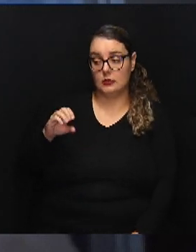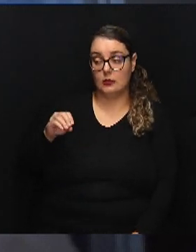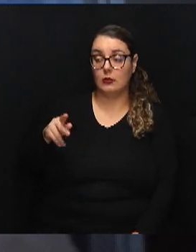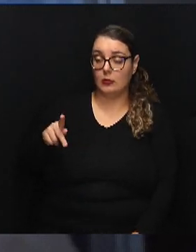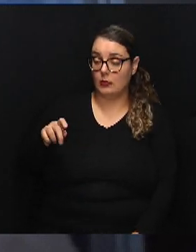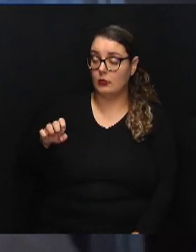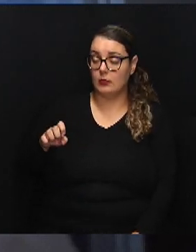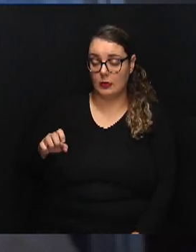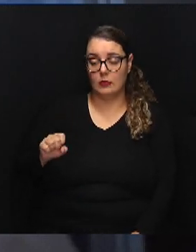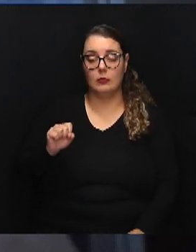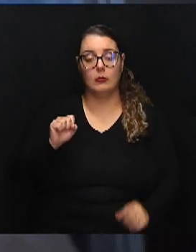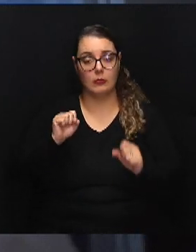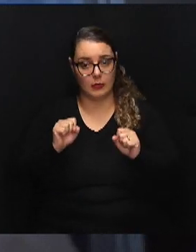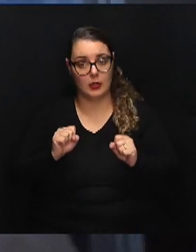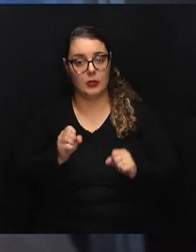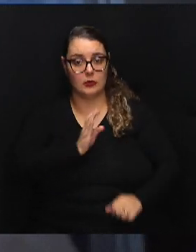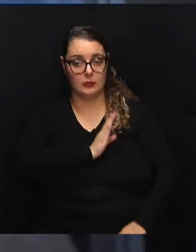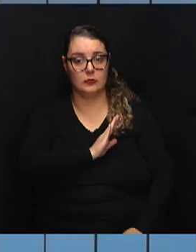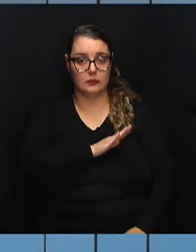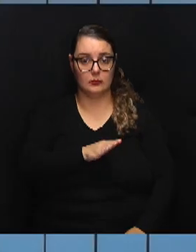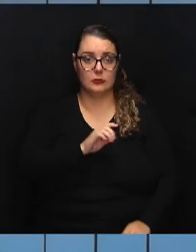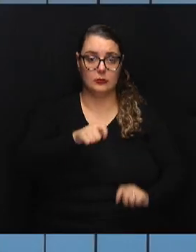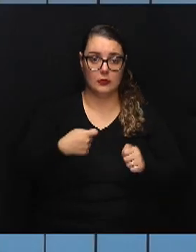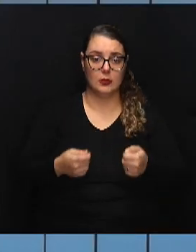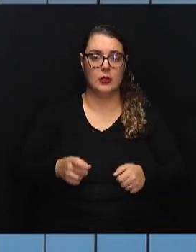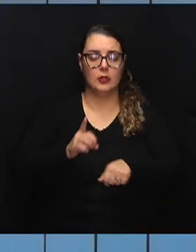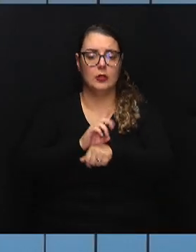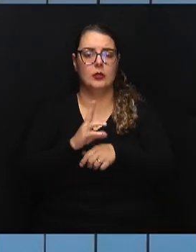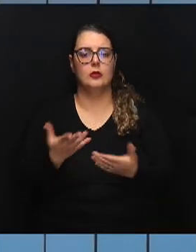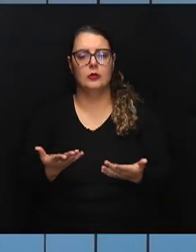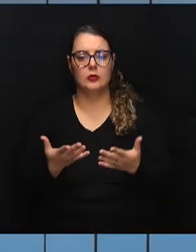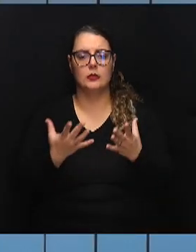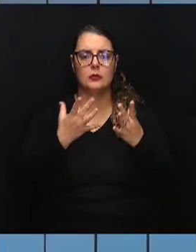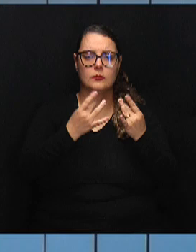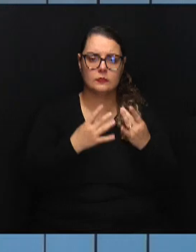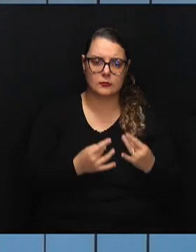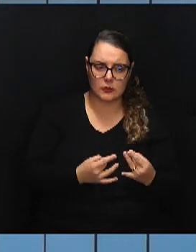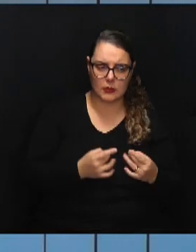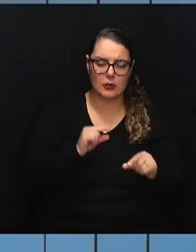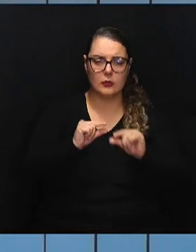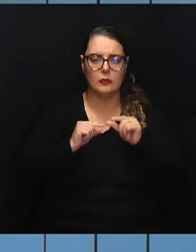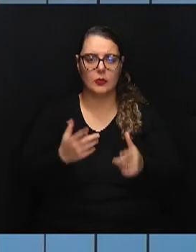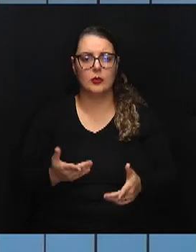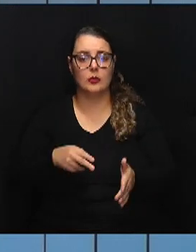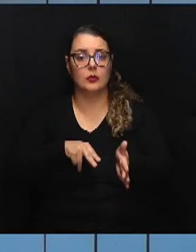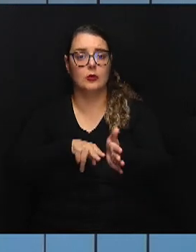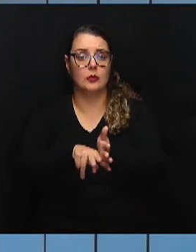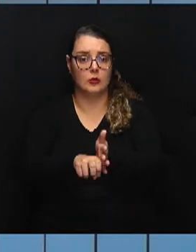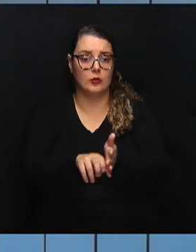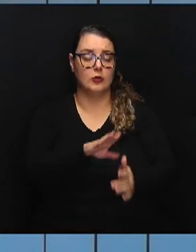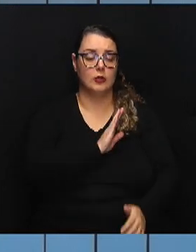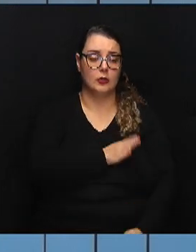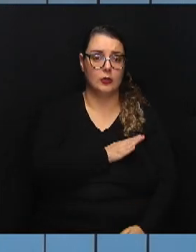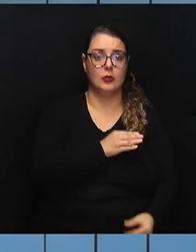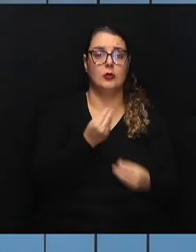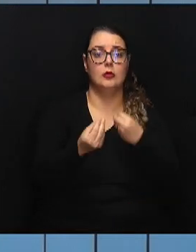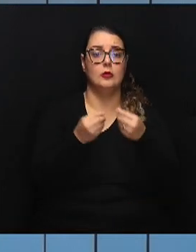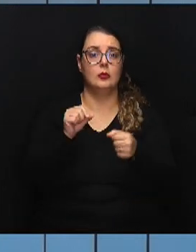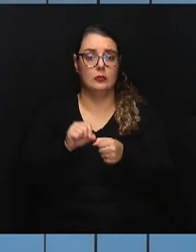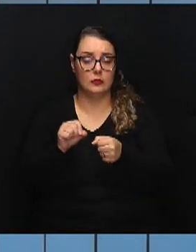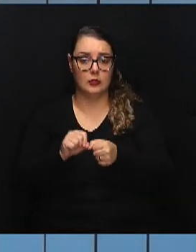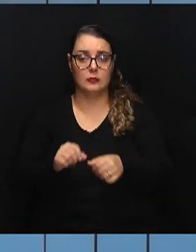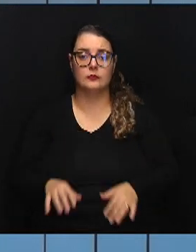sinal, um sintoma de infarto. Doutora, agora vamos entrar um pouquinho sobre o diagnóstico do infarto, como que ele é feito?